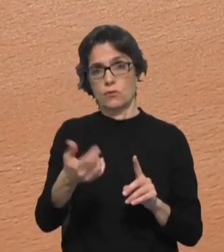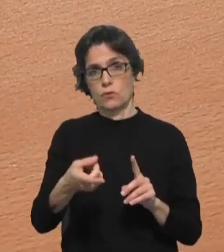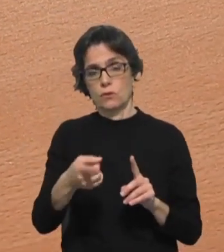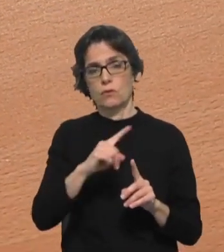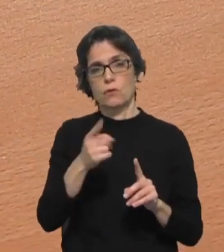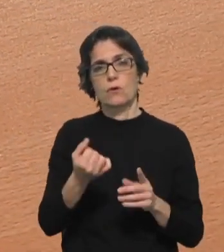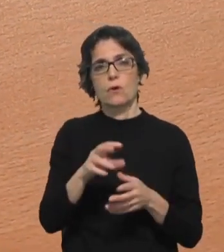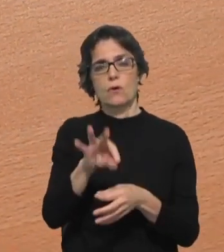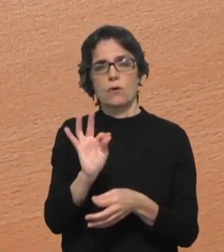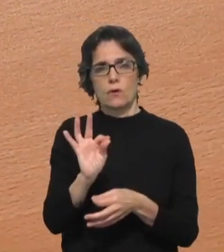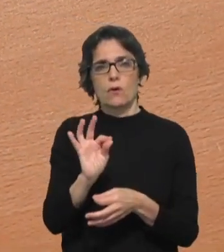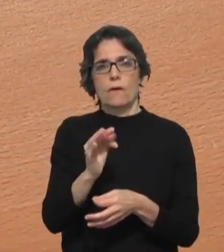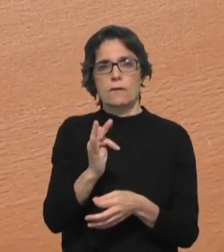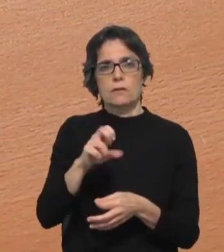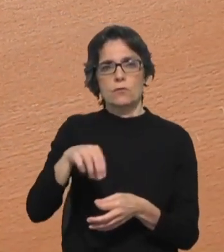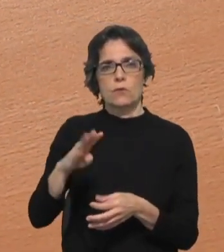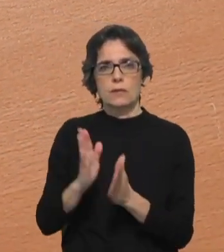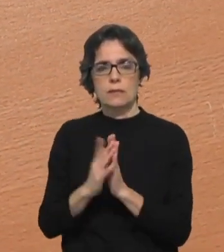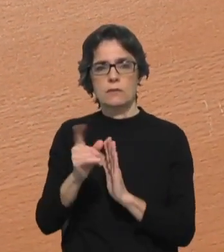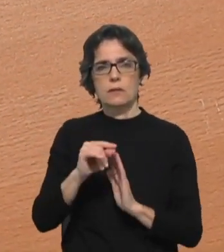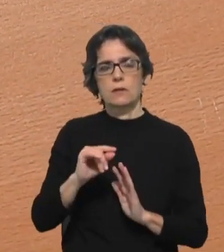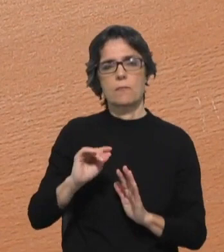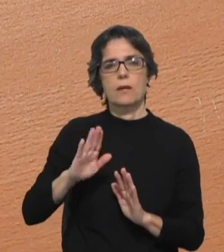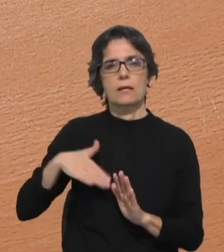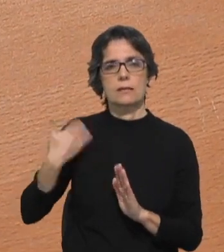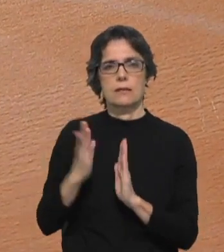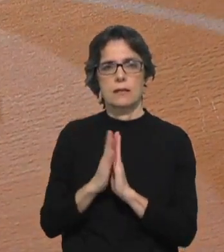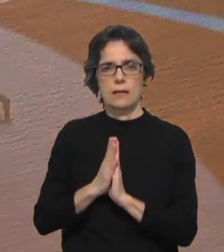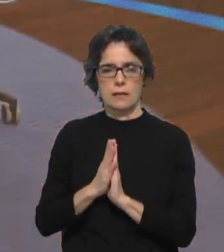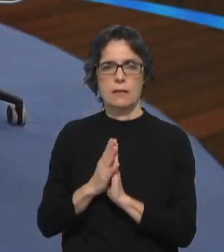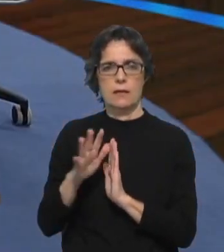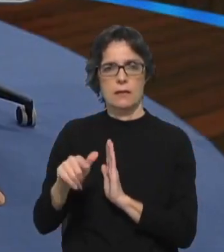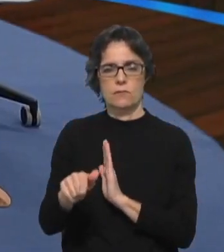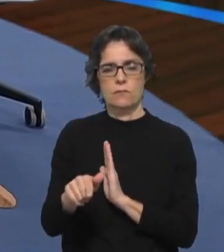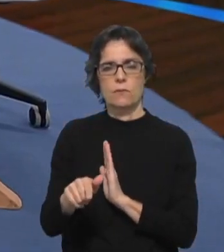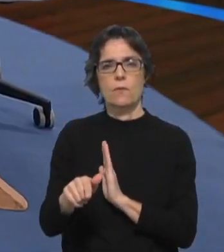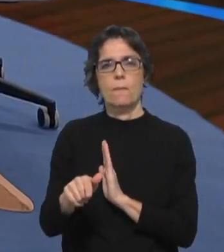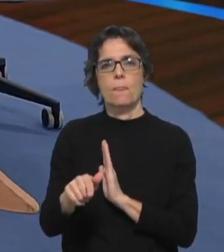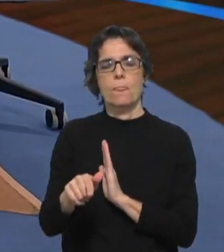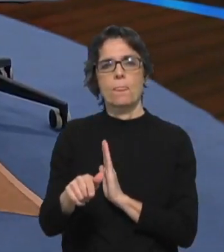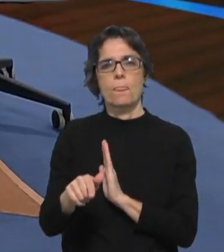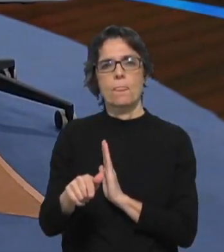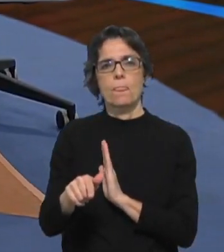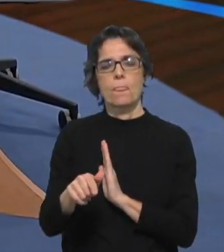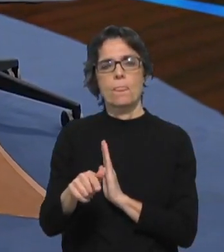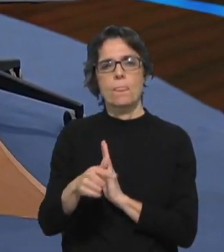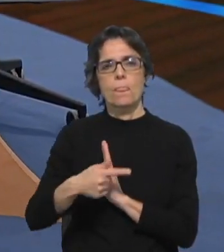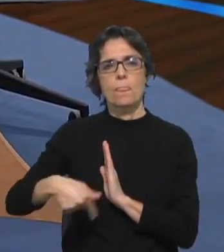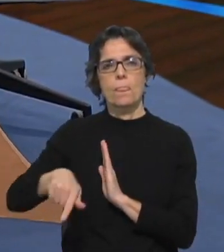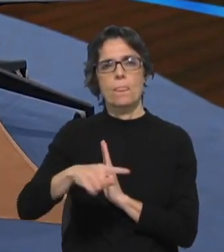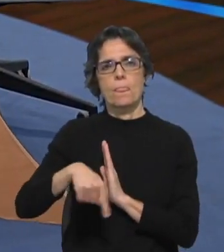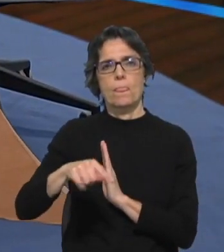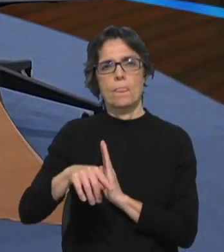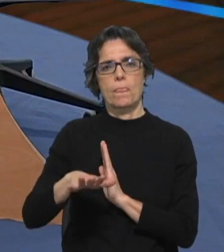dos Santos e da Santa Casa de Misericórdia de Lisboa. Na altura, desenvolvemos um estudo por amostragem, uma amostra representativa da população